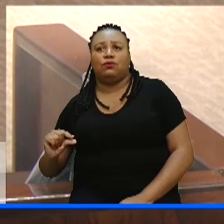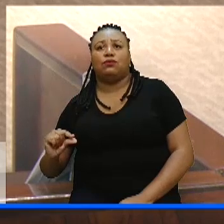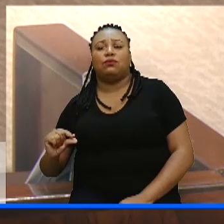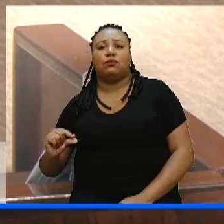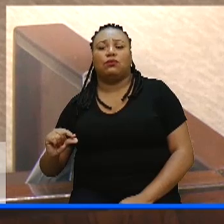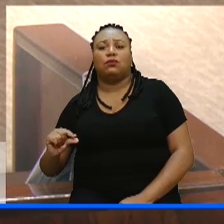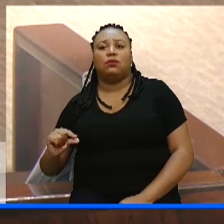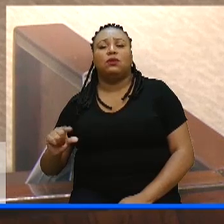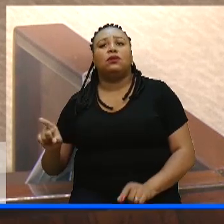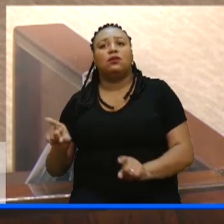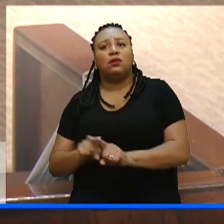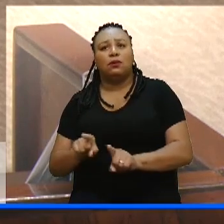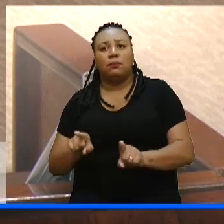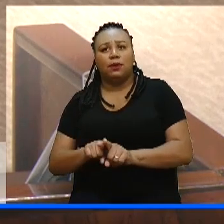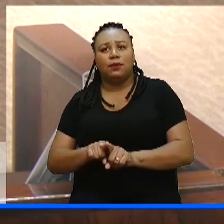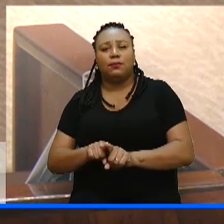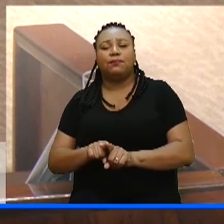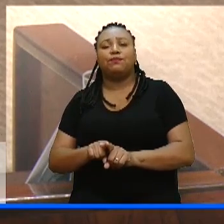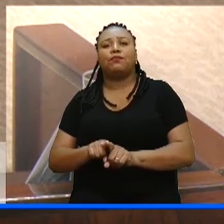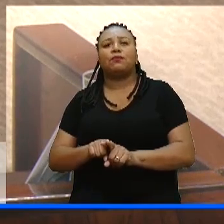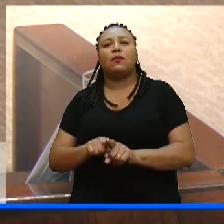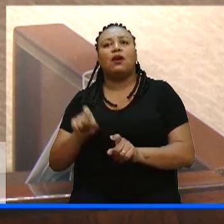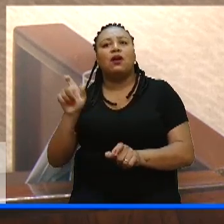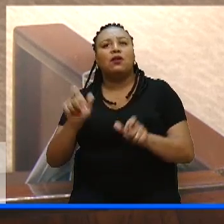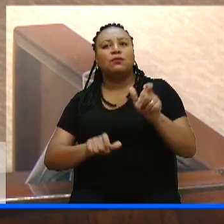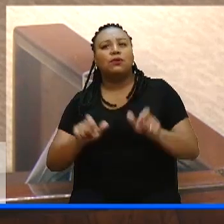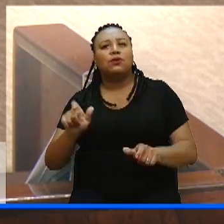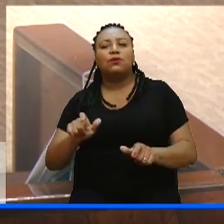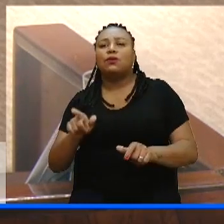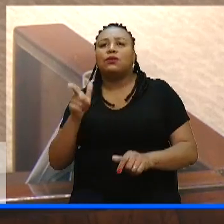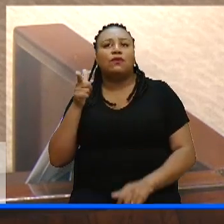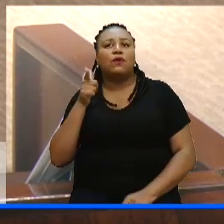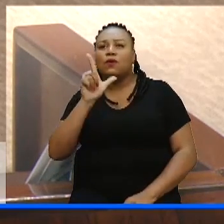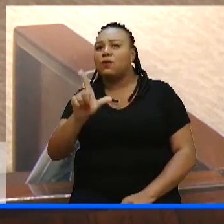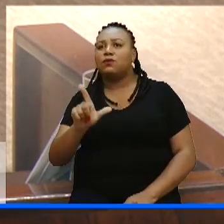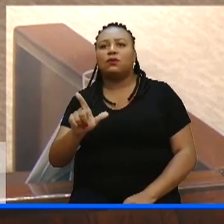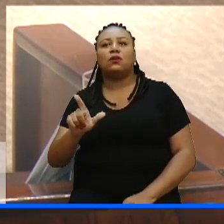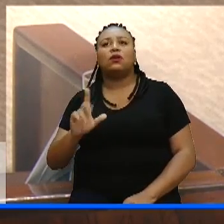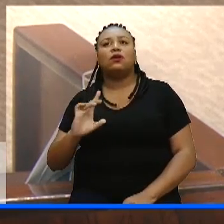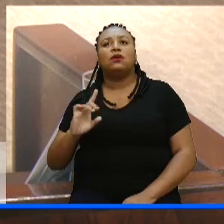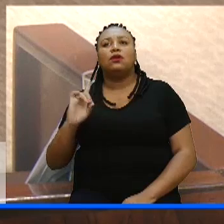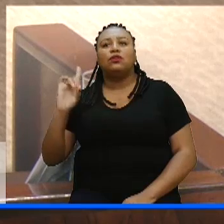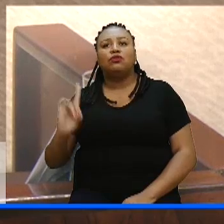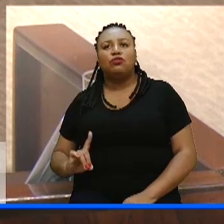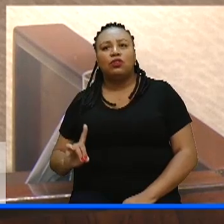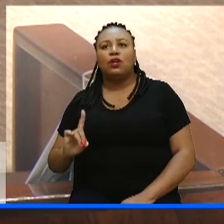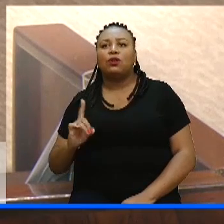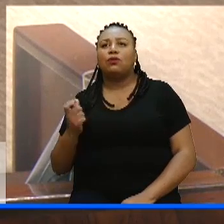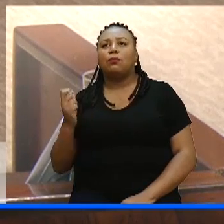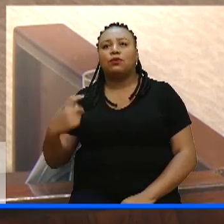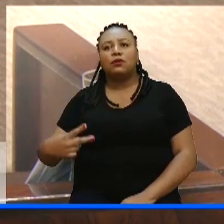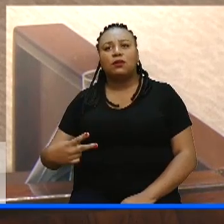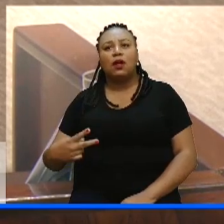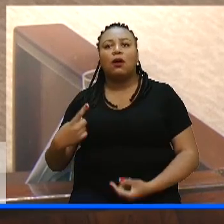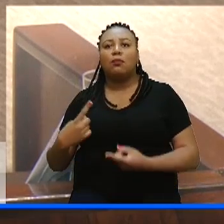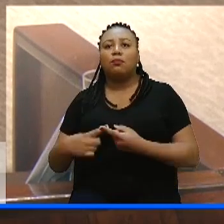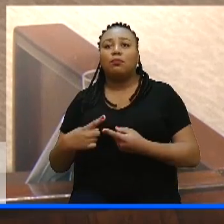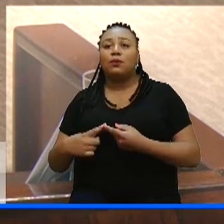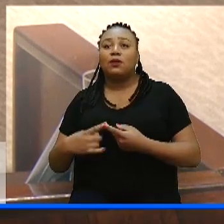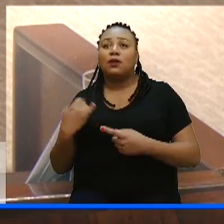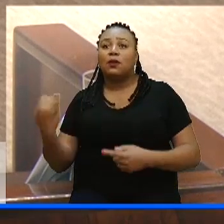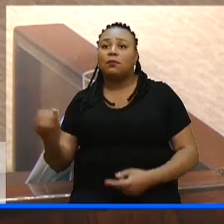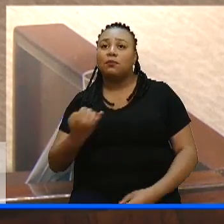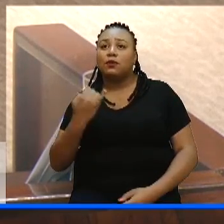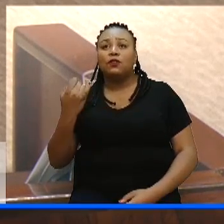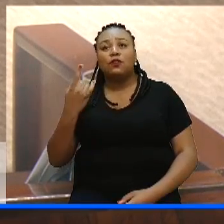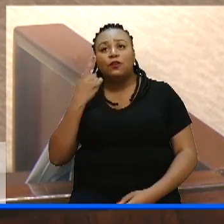afora aquelas pessoas que sequer conseguiram implementar o direito se aposentar porque é importante